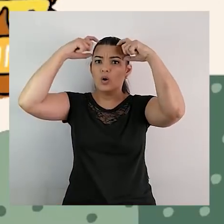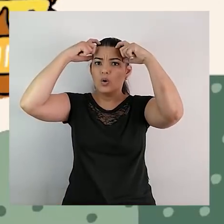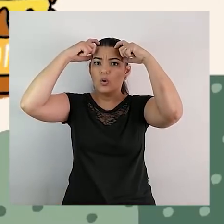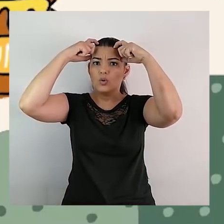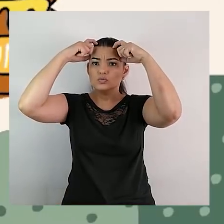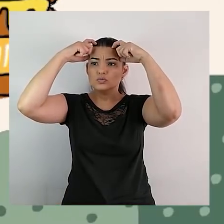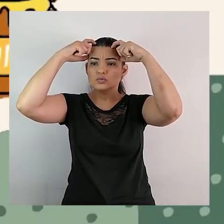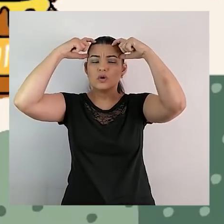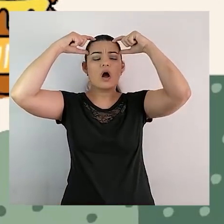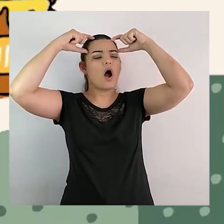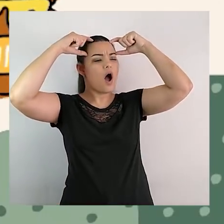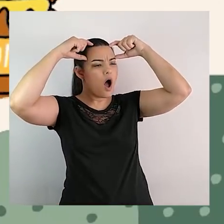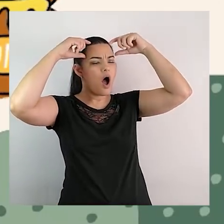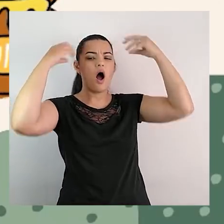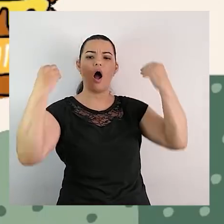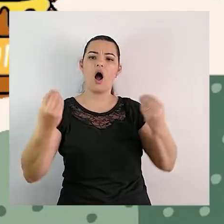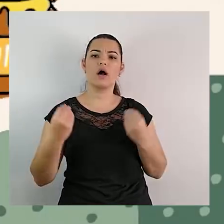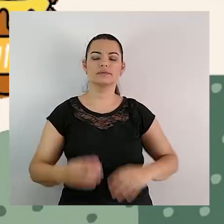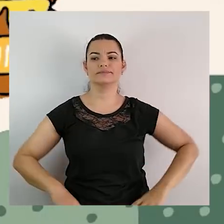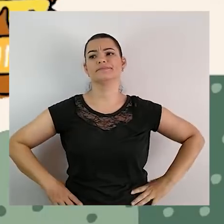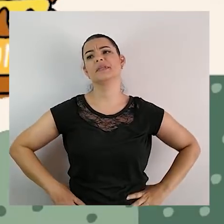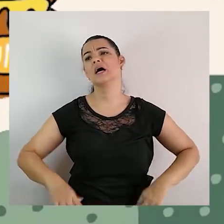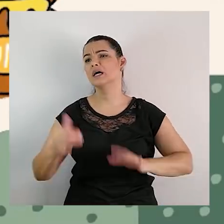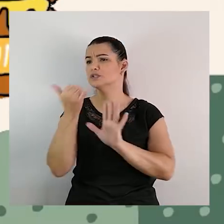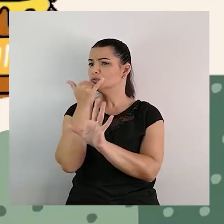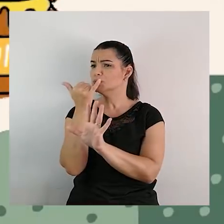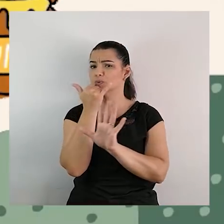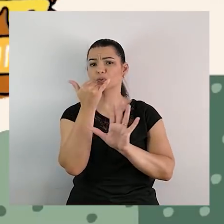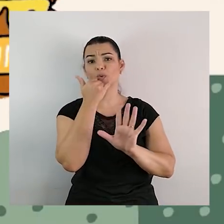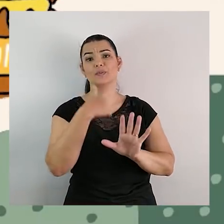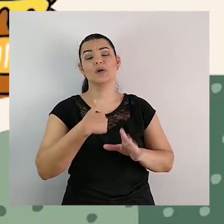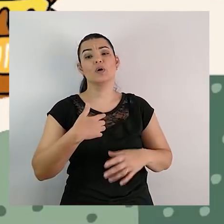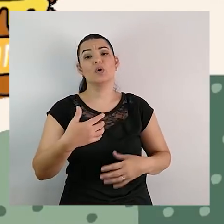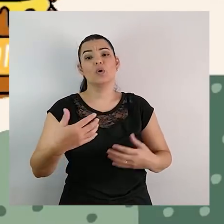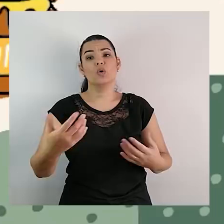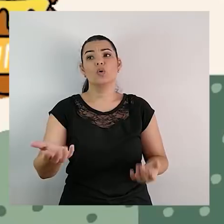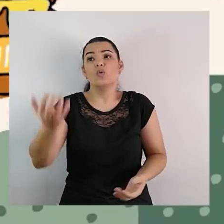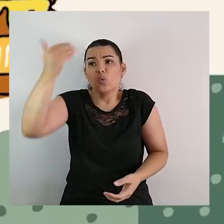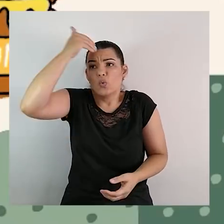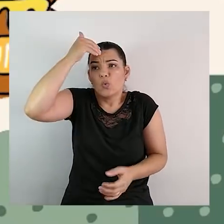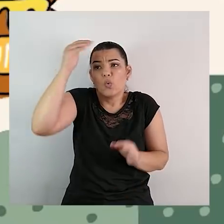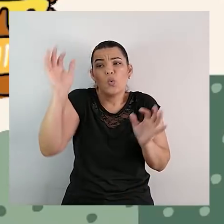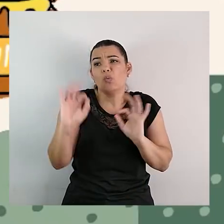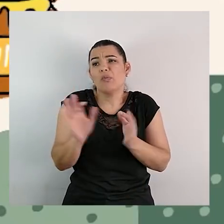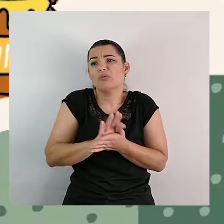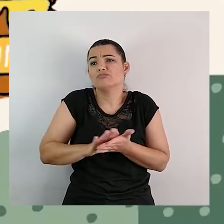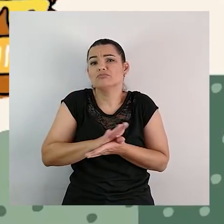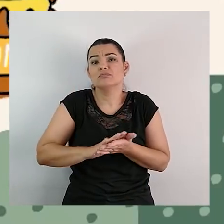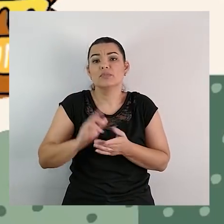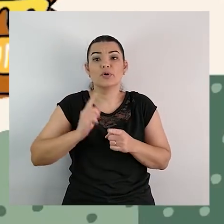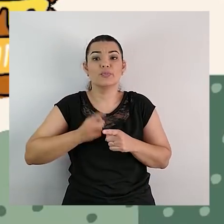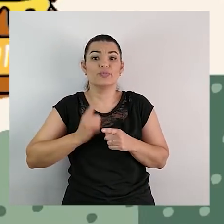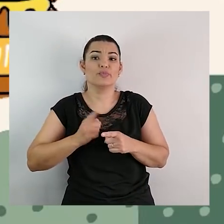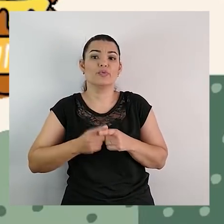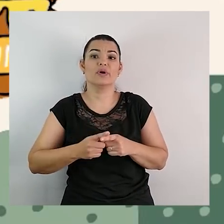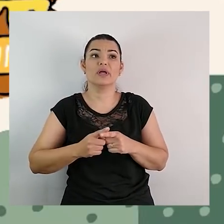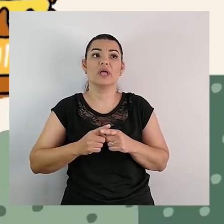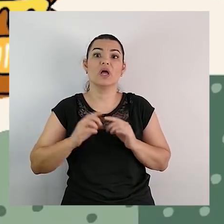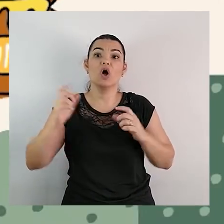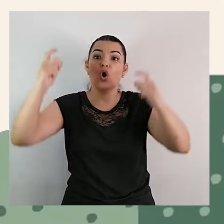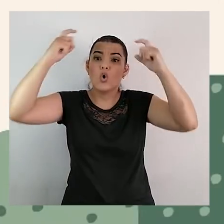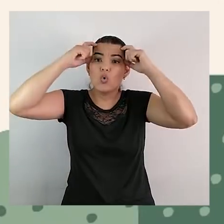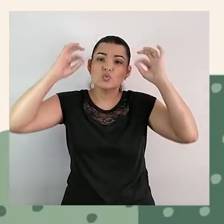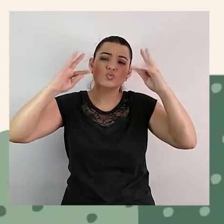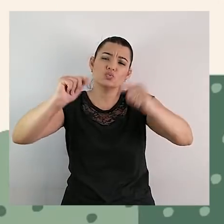Sinto muito, meus amigos. Mas que culpa tenho eu? Só um urso de pelúcia resiste a um favo de